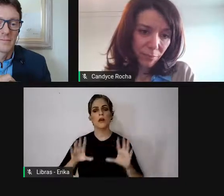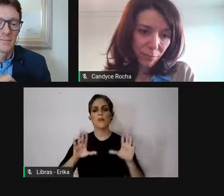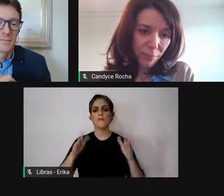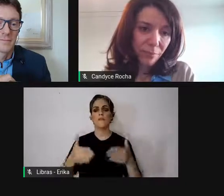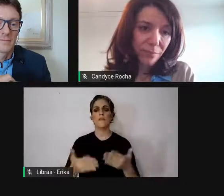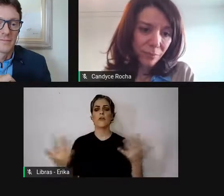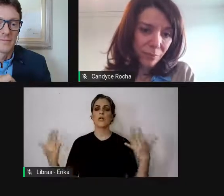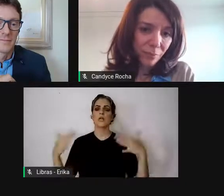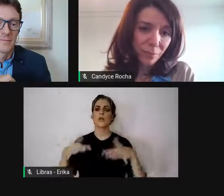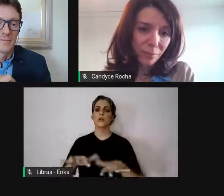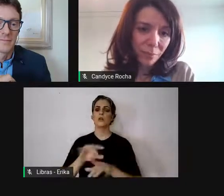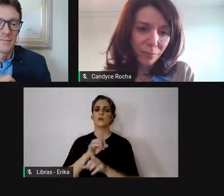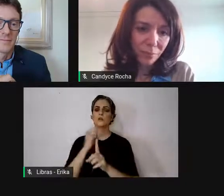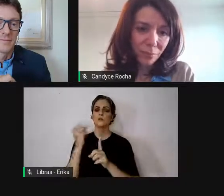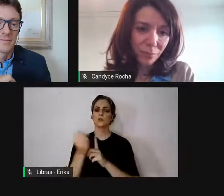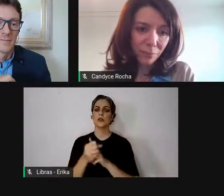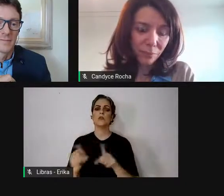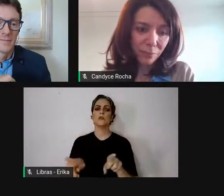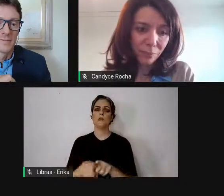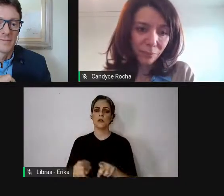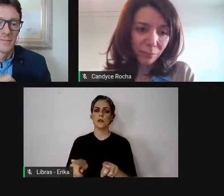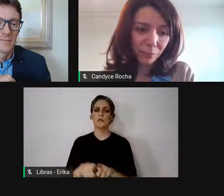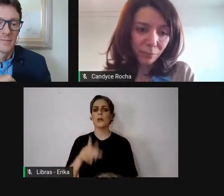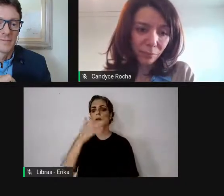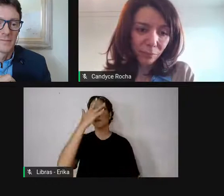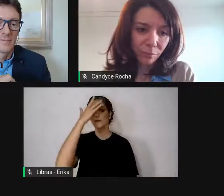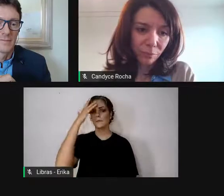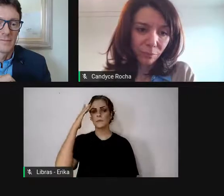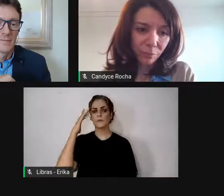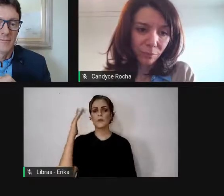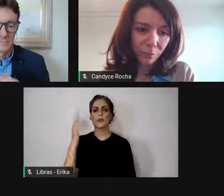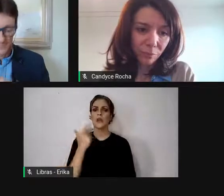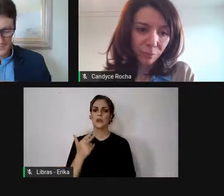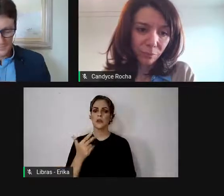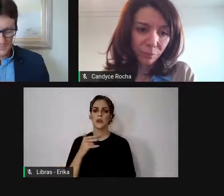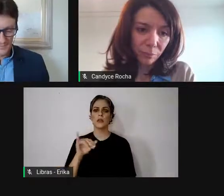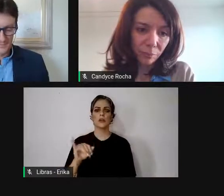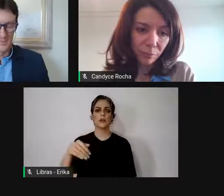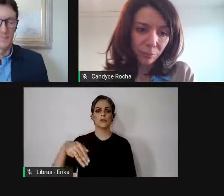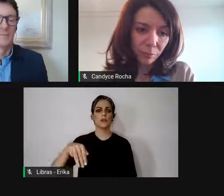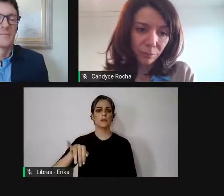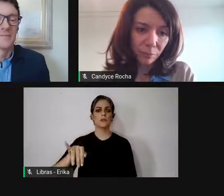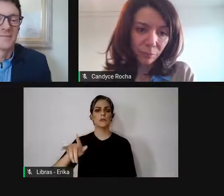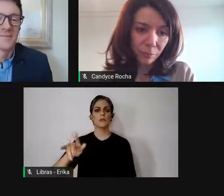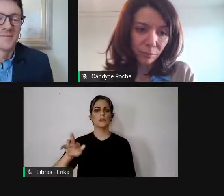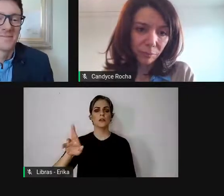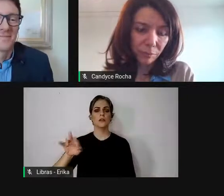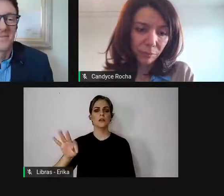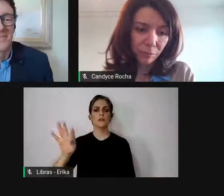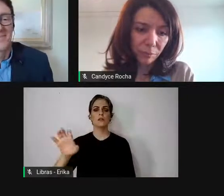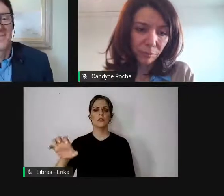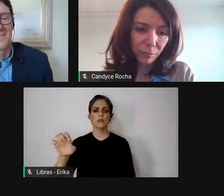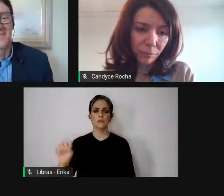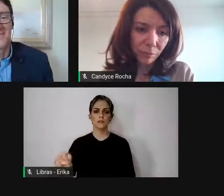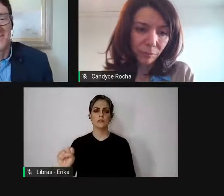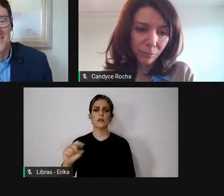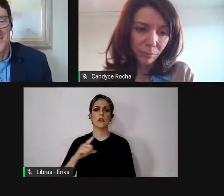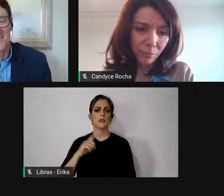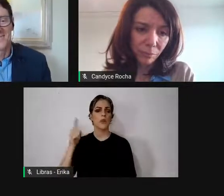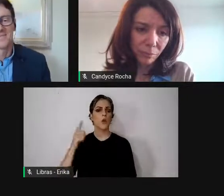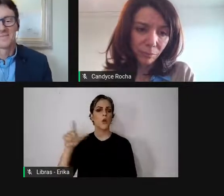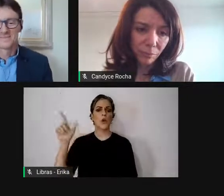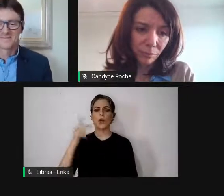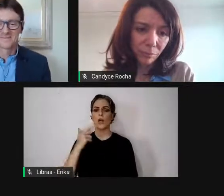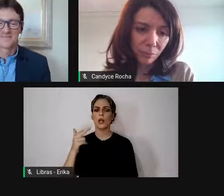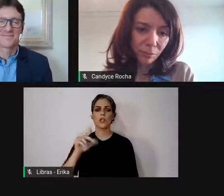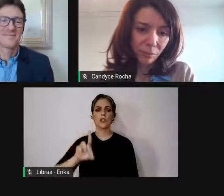imigrantes, pessoas que possuem outros dialetos, diferentes dialetos, e elas poderem entender